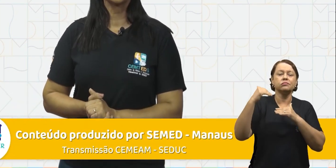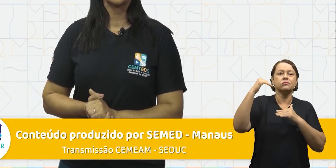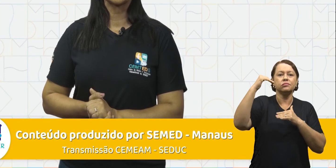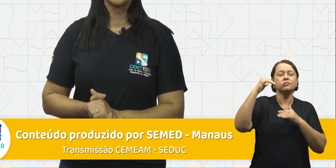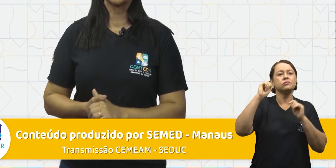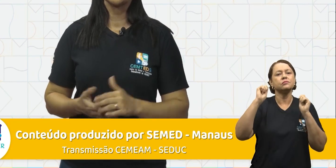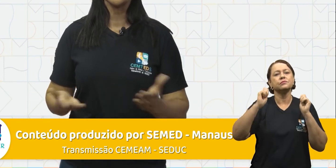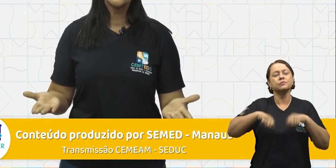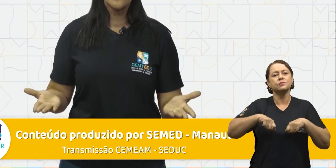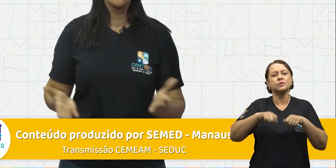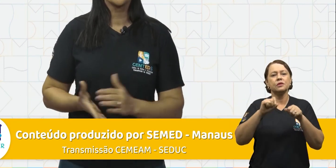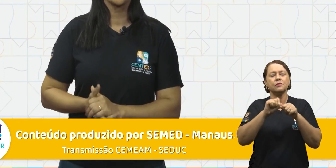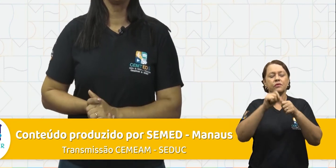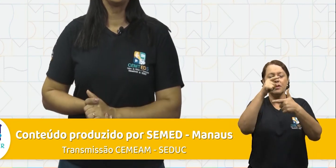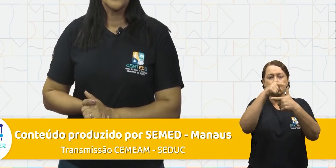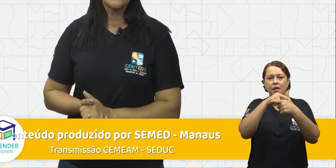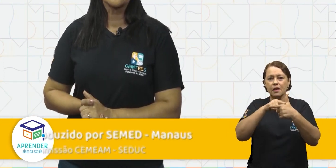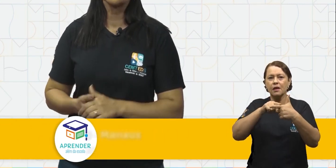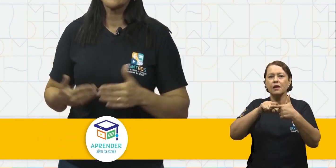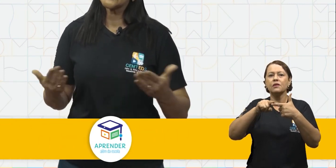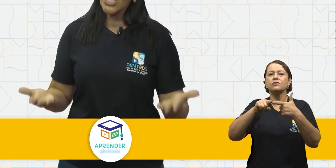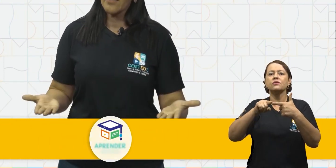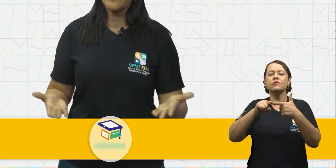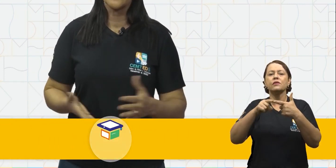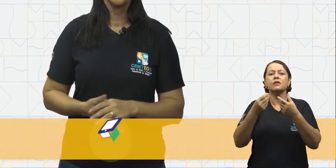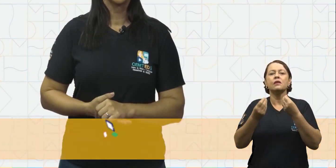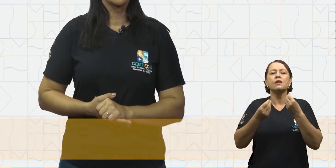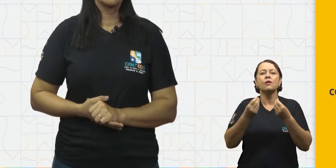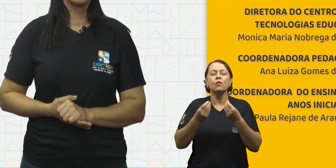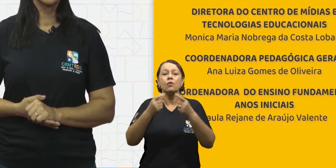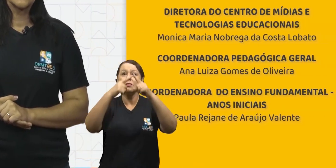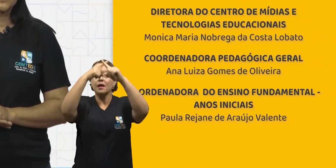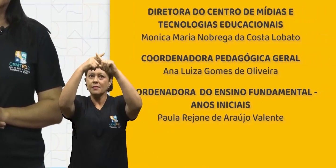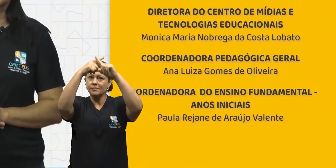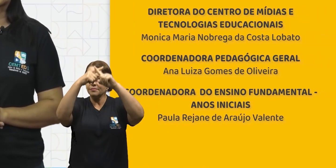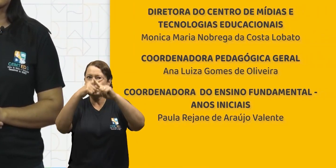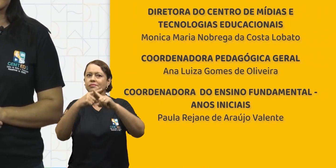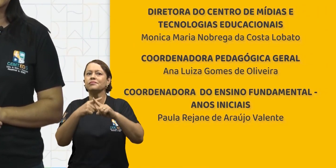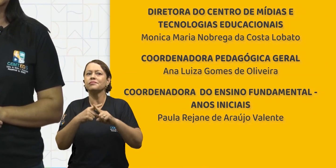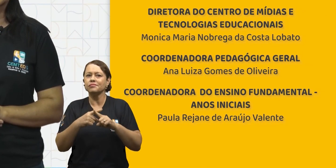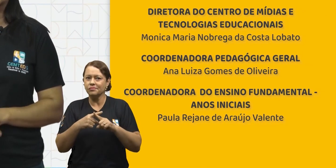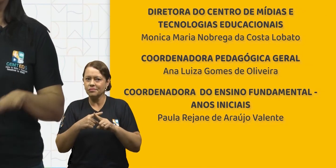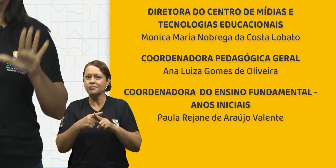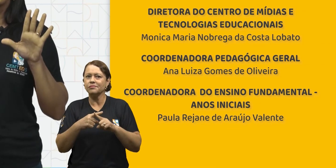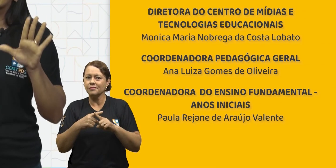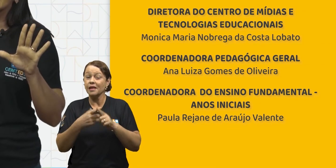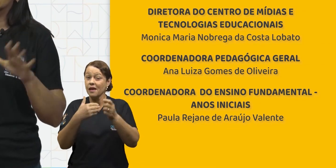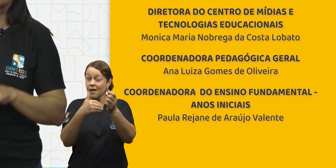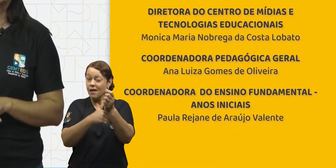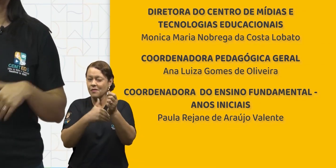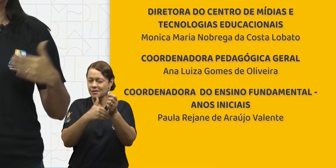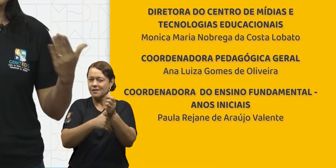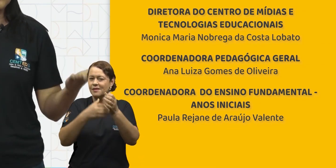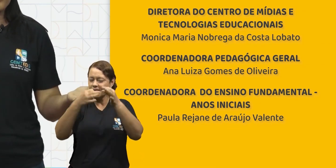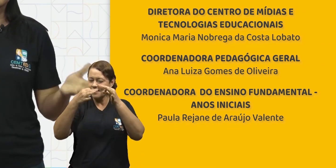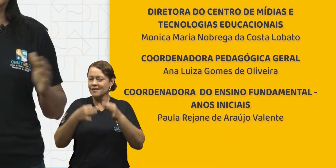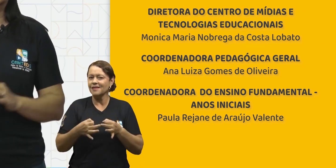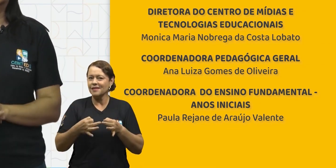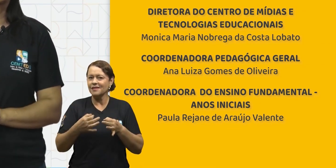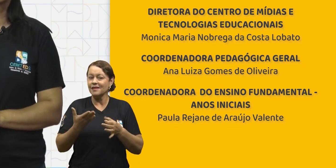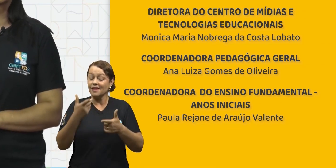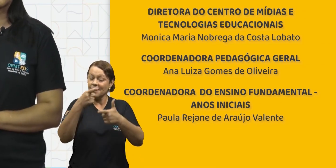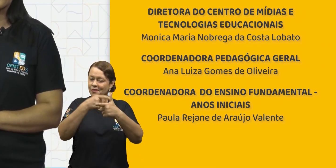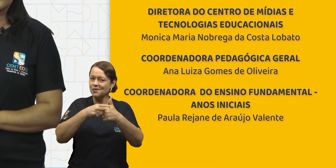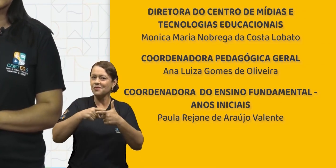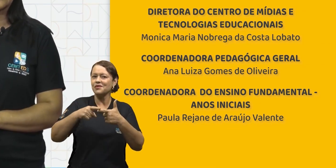podemos fazer a divisão com o método da chave. Com o auxílio da tabuada de cinco, que é o